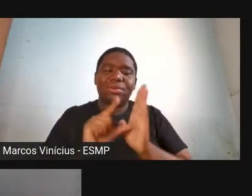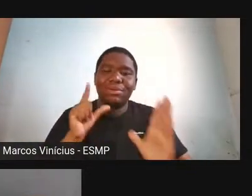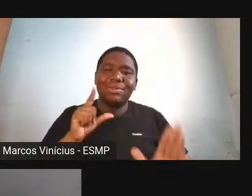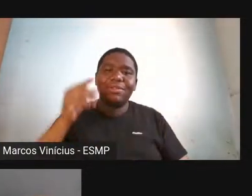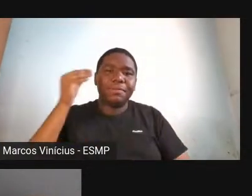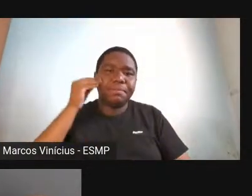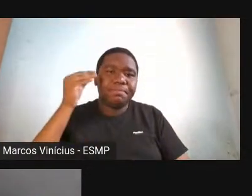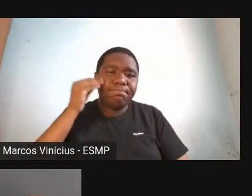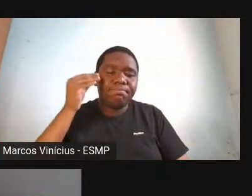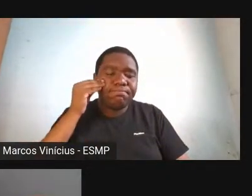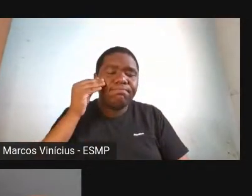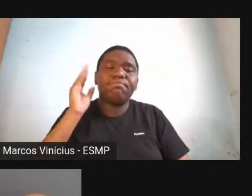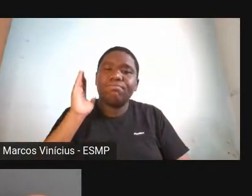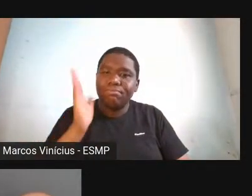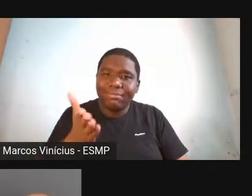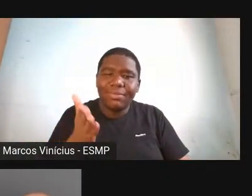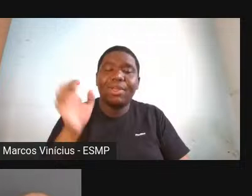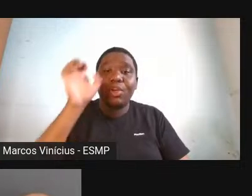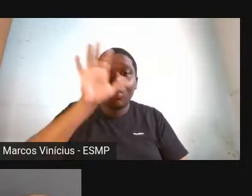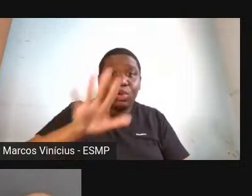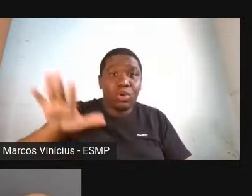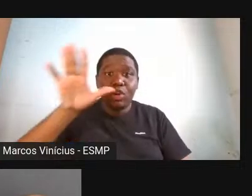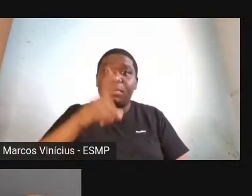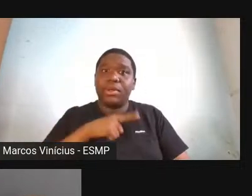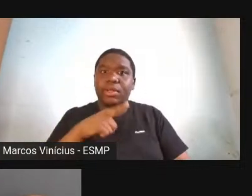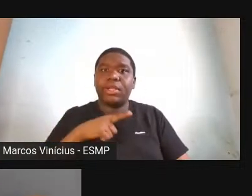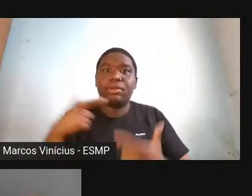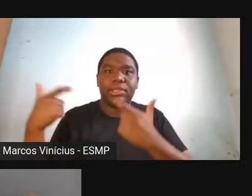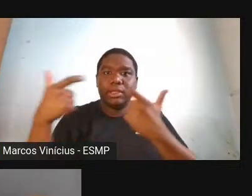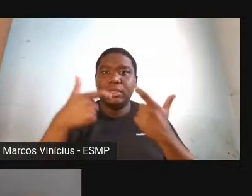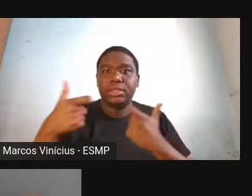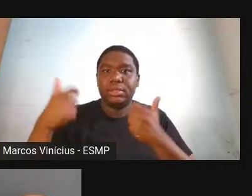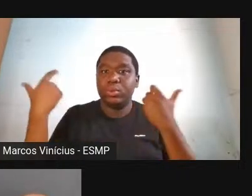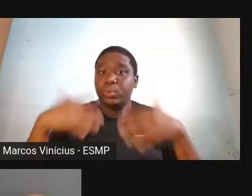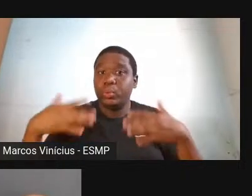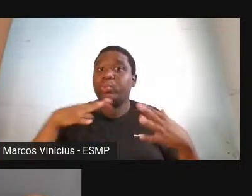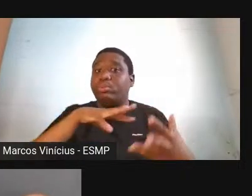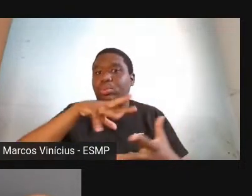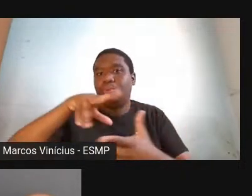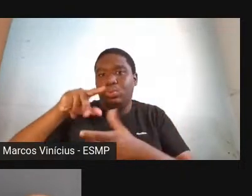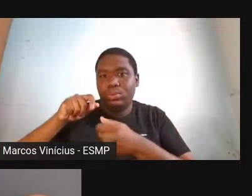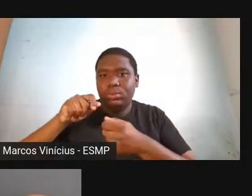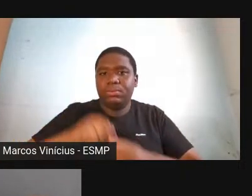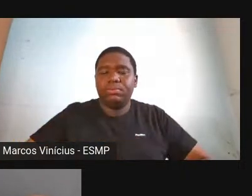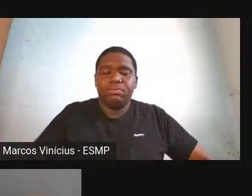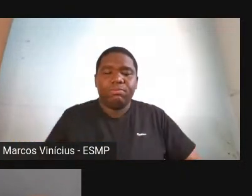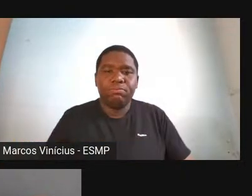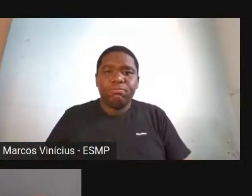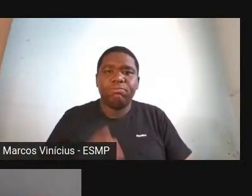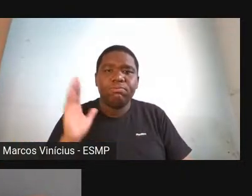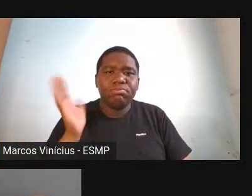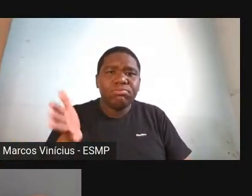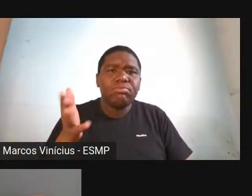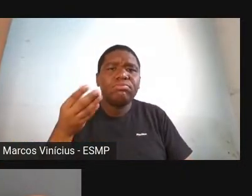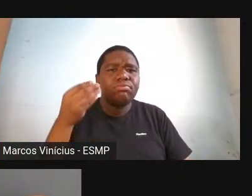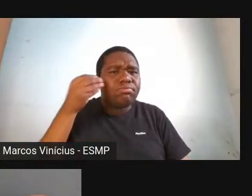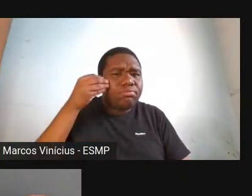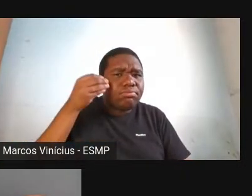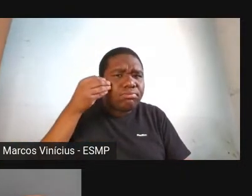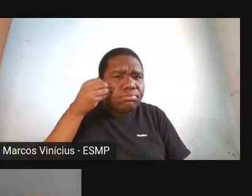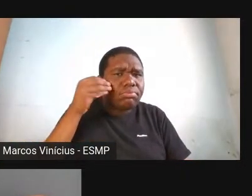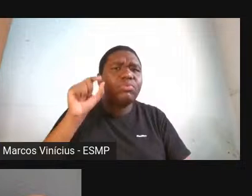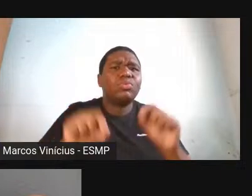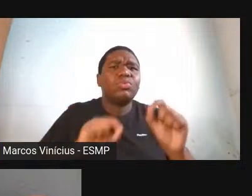inclusive, foi palco de duas grandes guerras mundiais e experimentou, vivenciou o